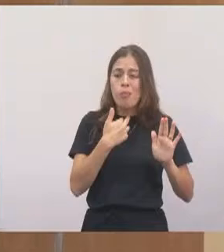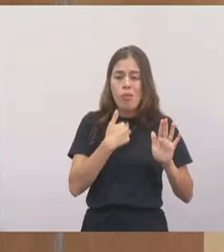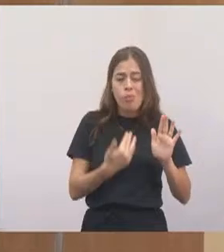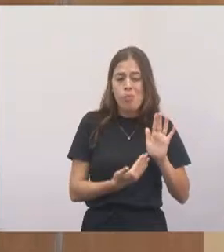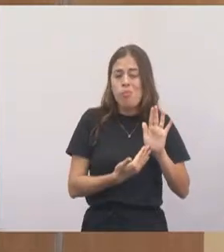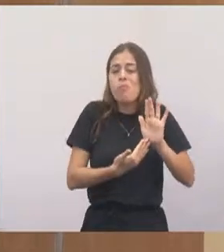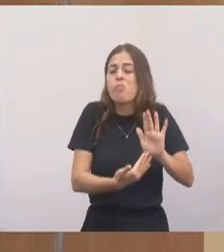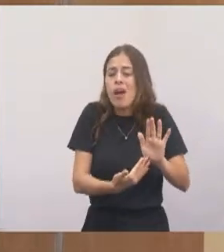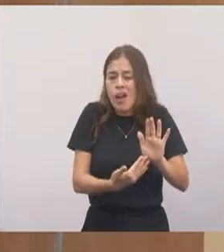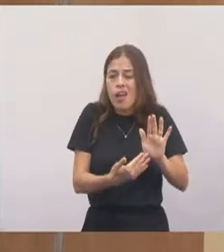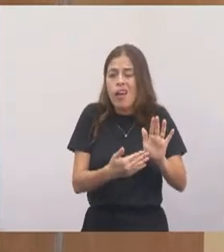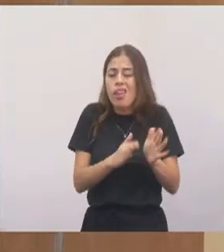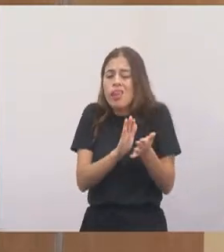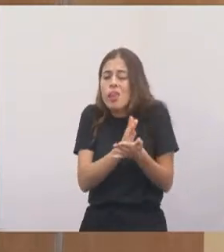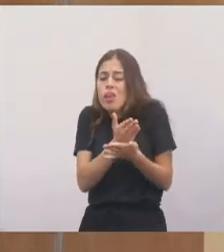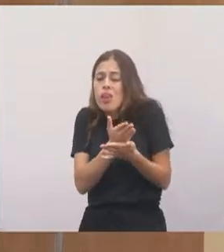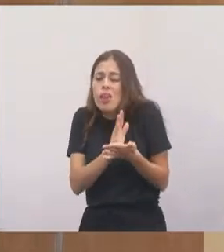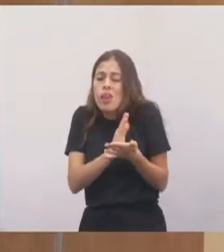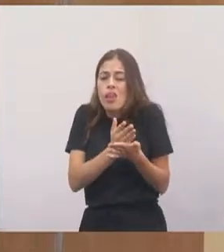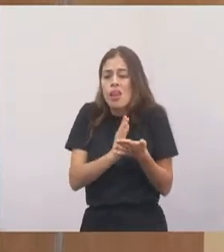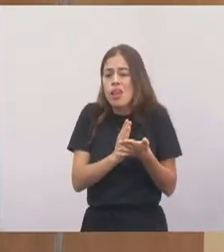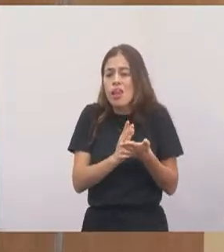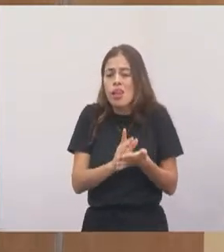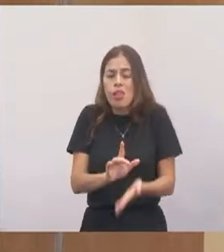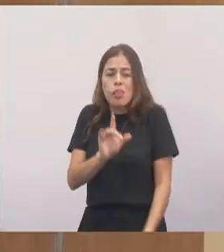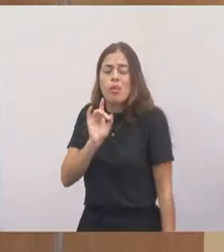estabelecidas distinções ou